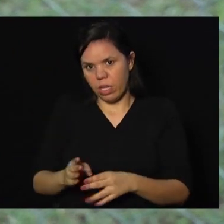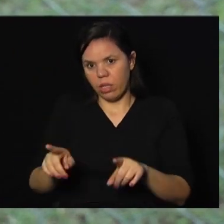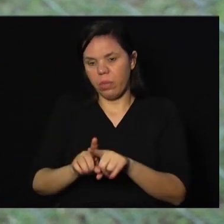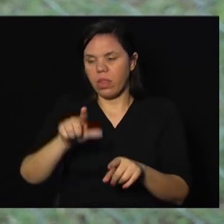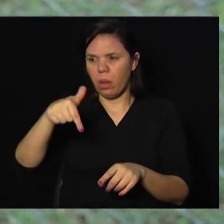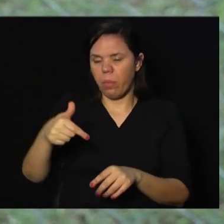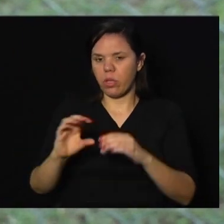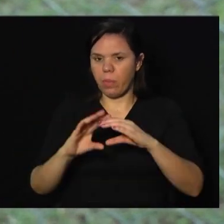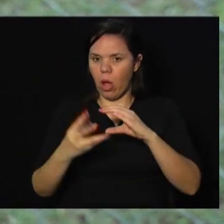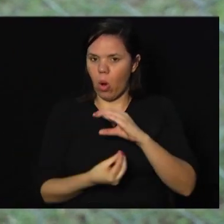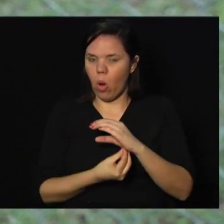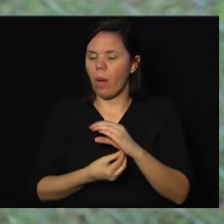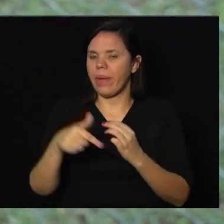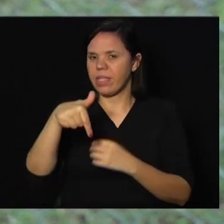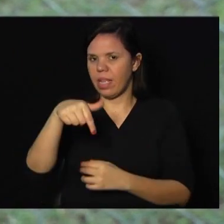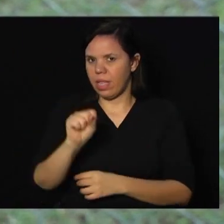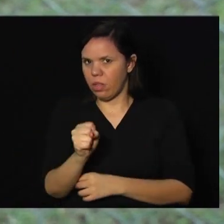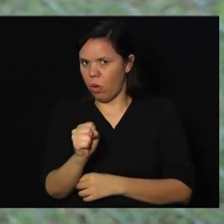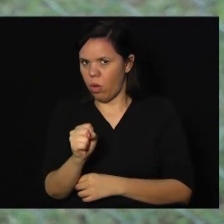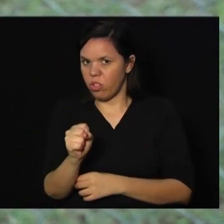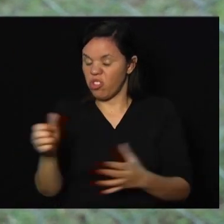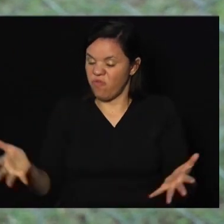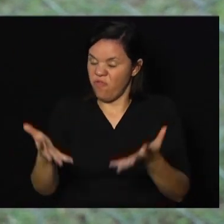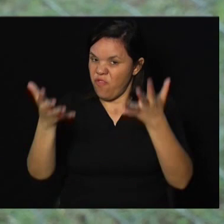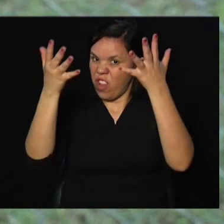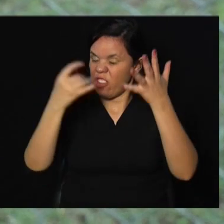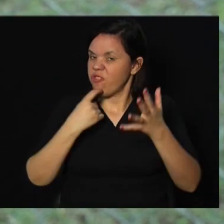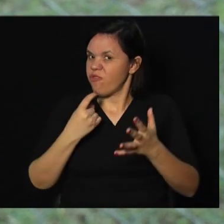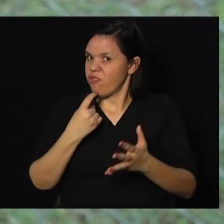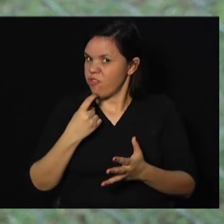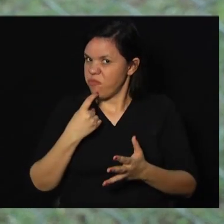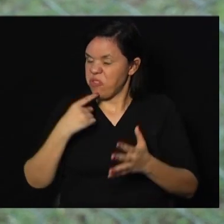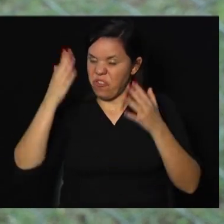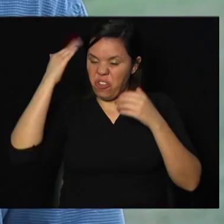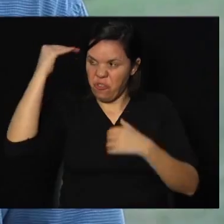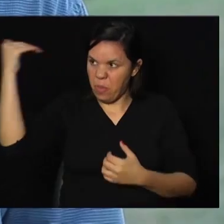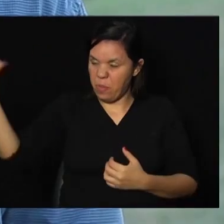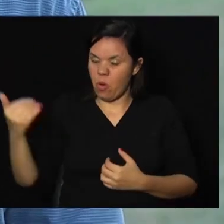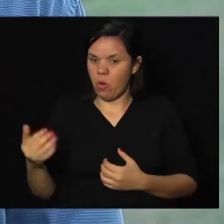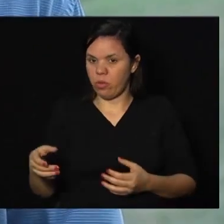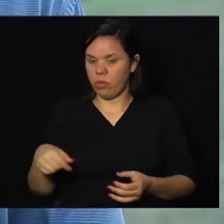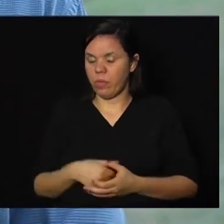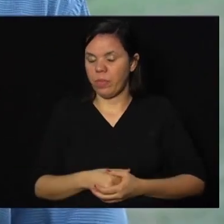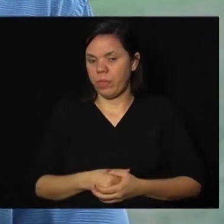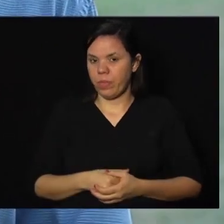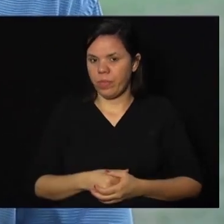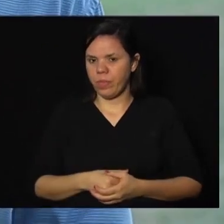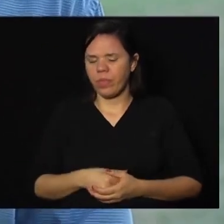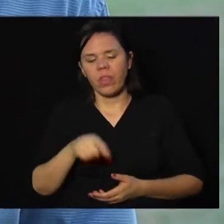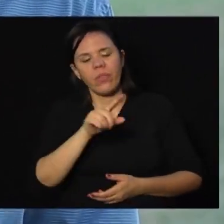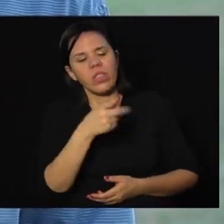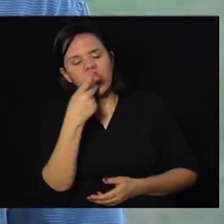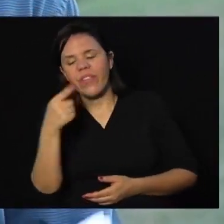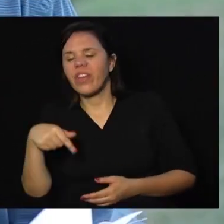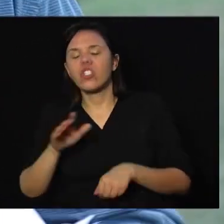de 78, né? Isso valorizou muito Campinas, valorizou muito o clube da Ponte. Você estava falando